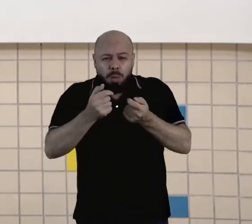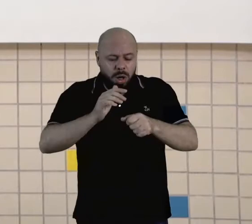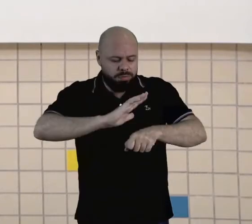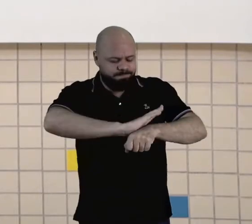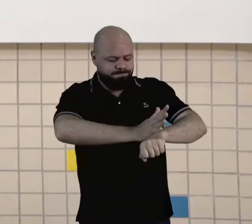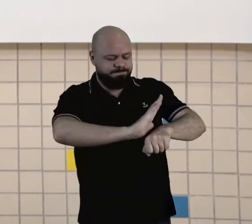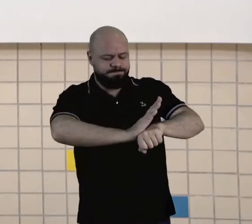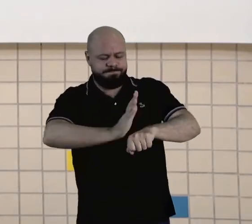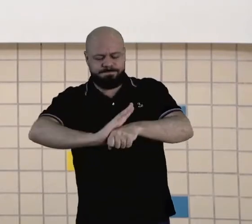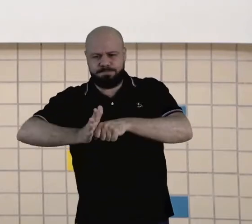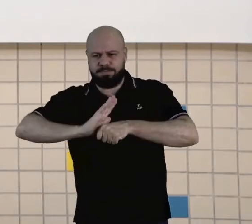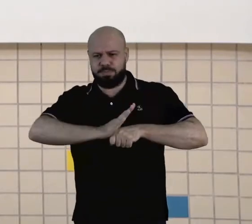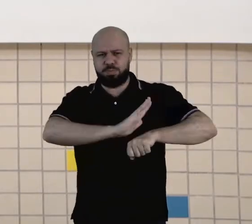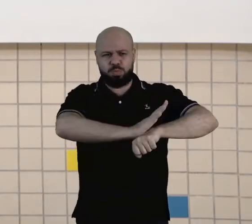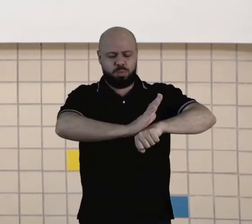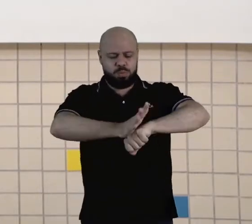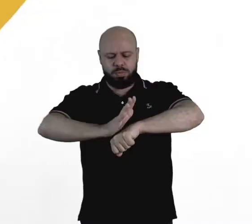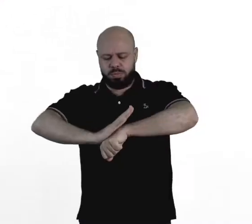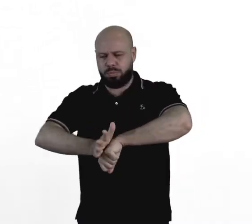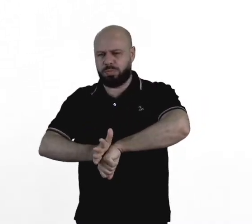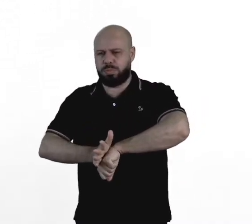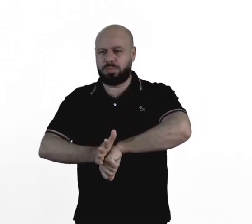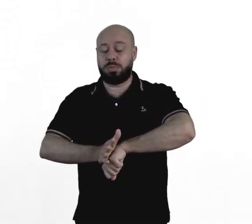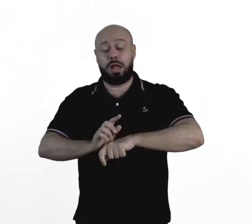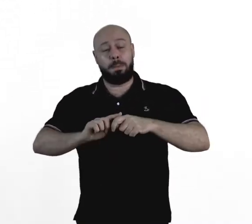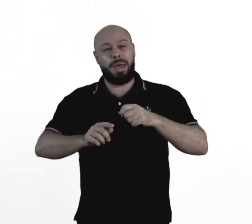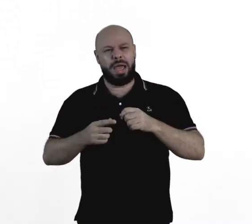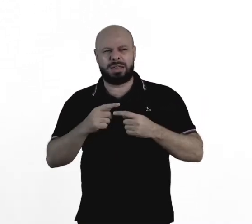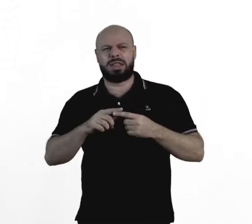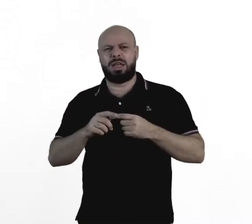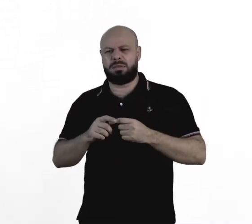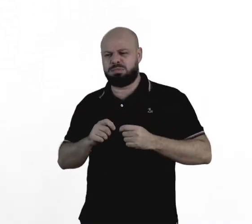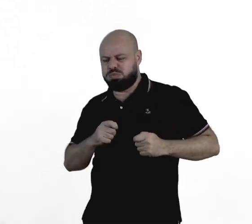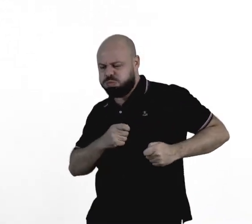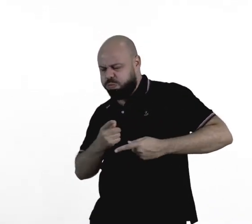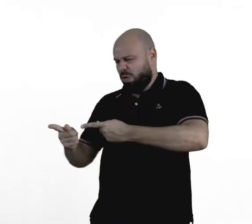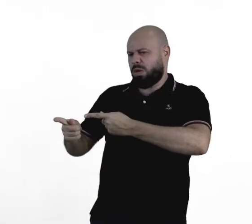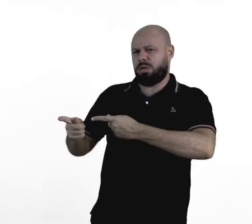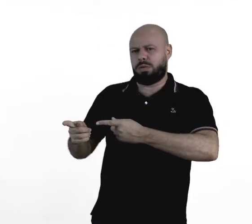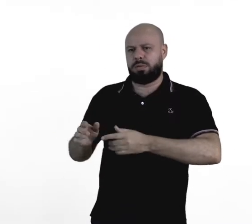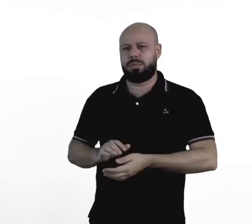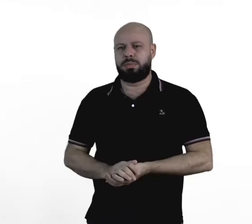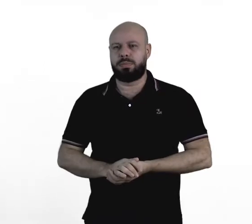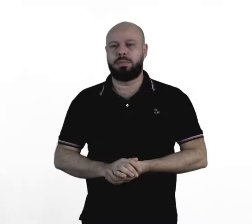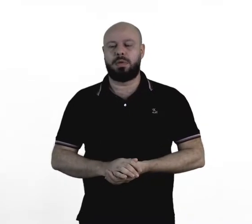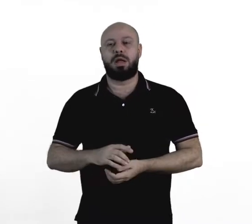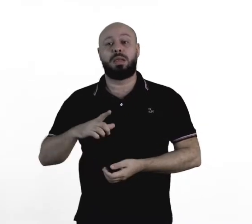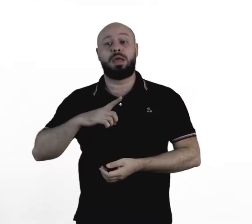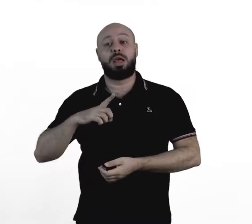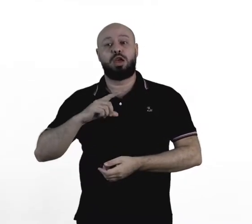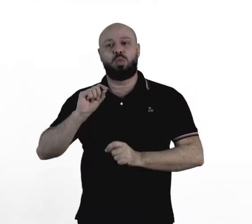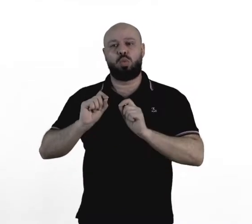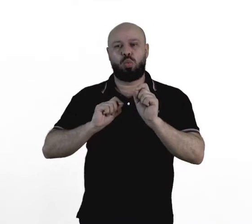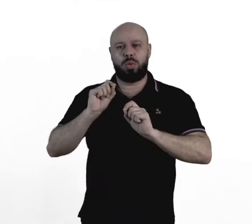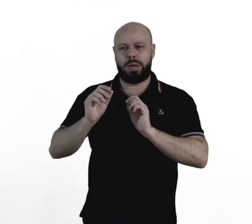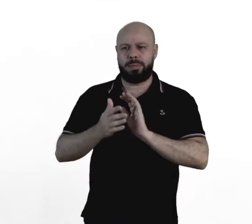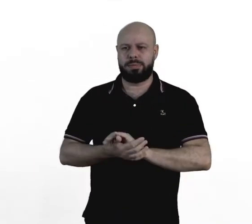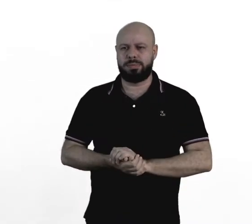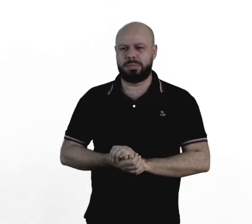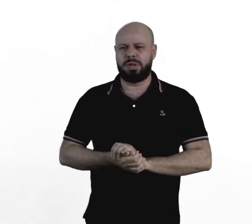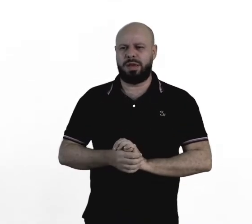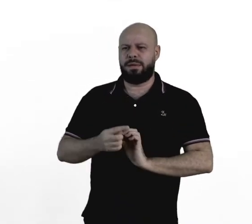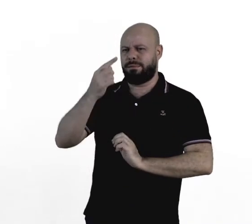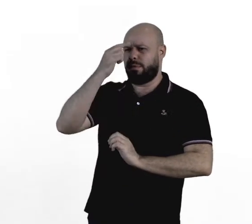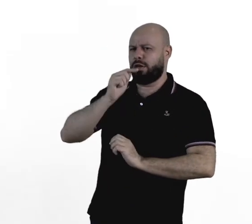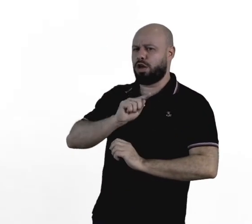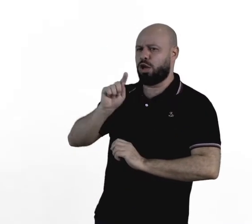Porém, eles resistiram. Alguns exemplos dessa resistência negra podemos identificar, por exemplo, num